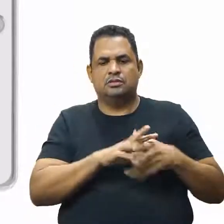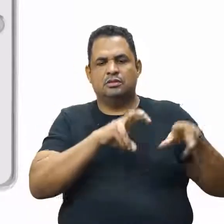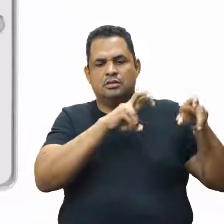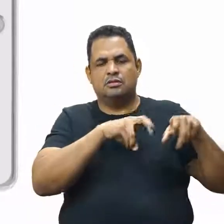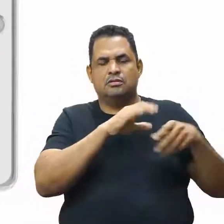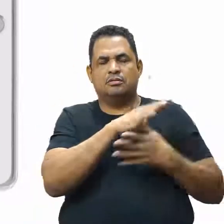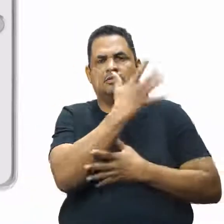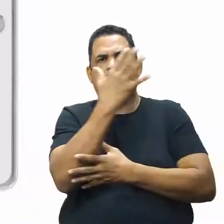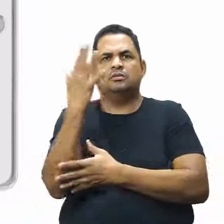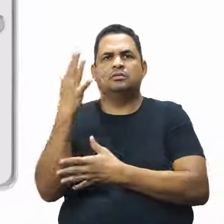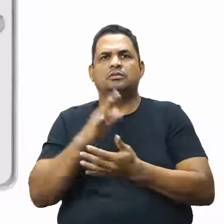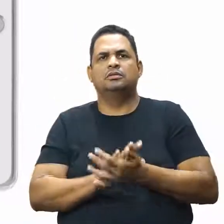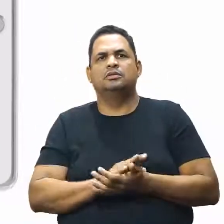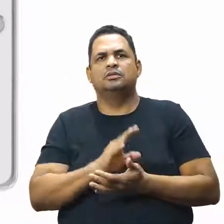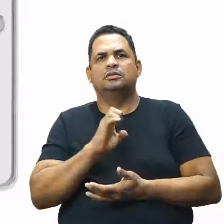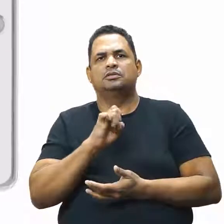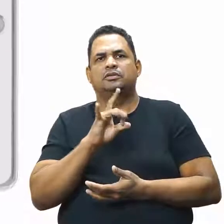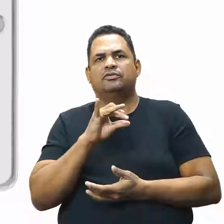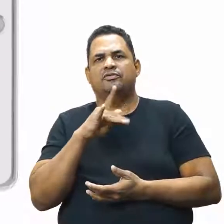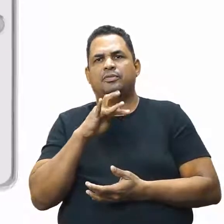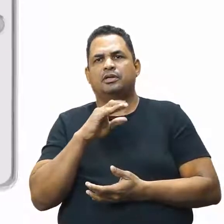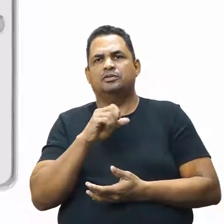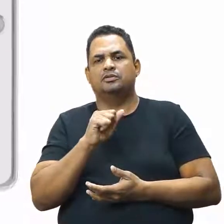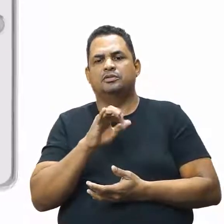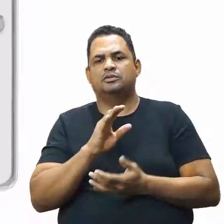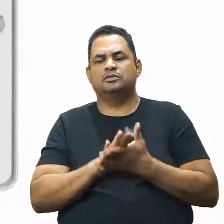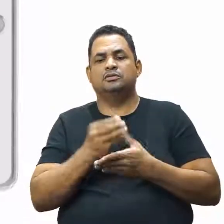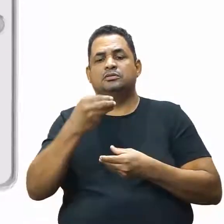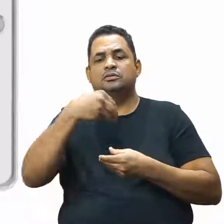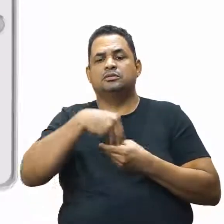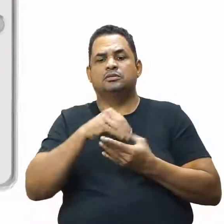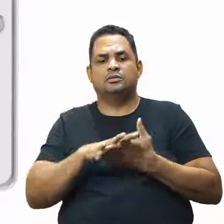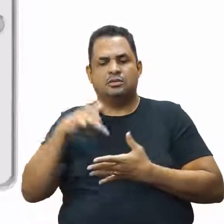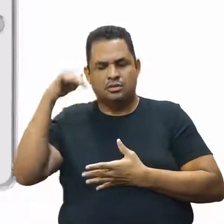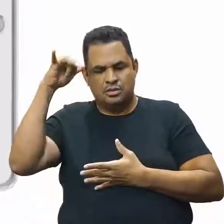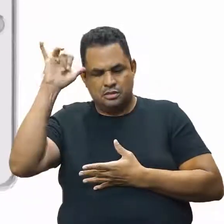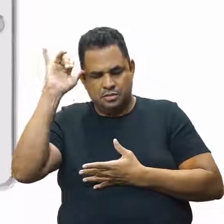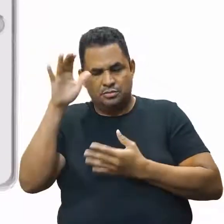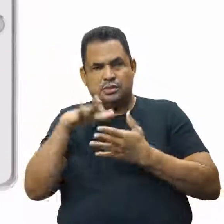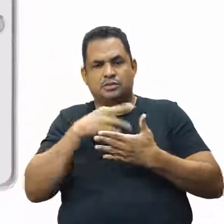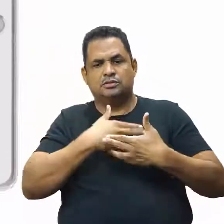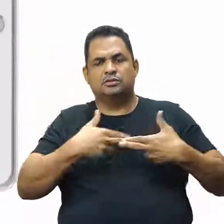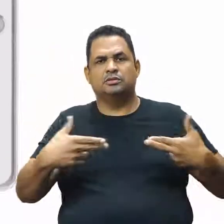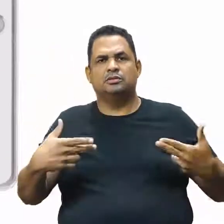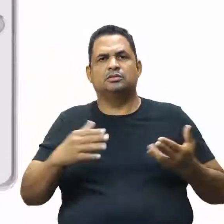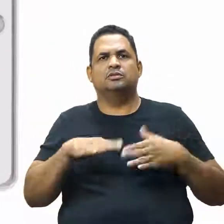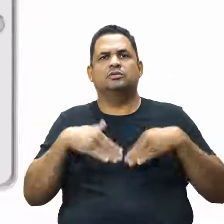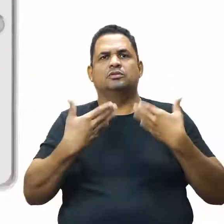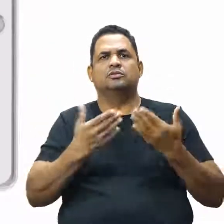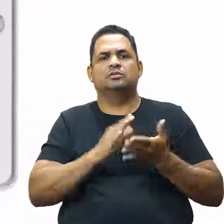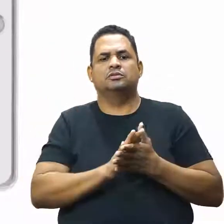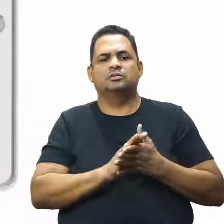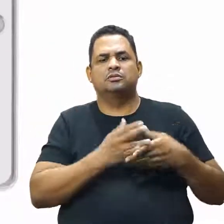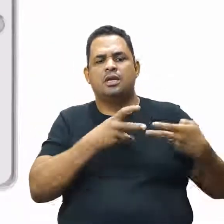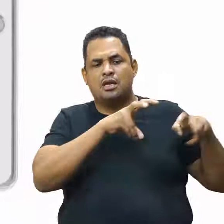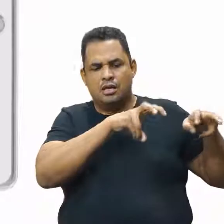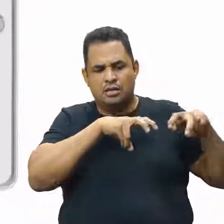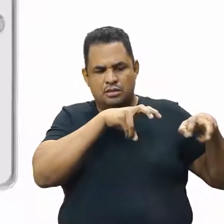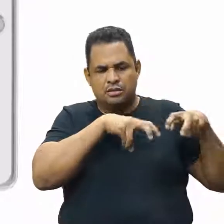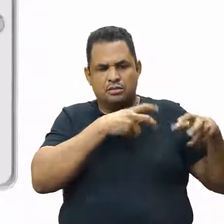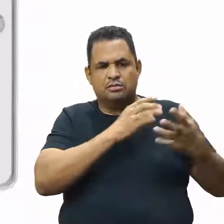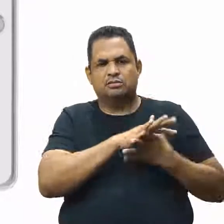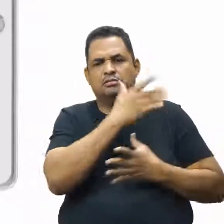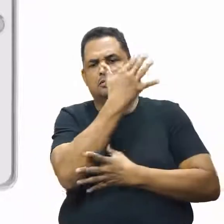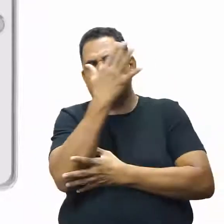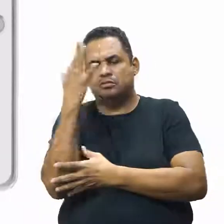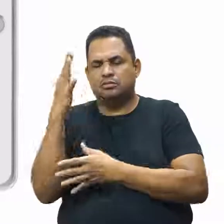agroflorestais. Silvio-pastoril, coloca animais ali dentro. Agro-silvio-pastoril é quando você tem atividade agrícola, atividade